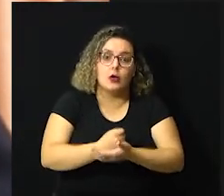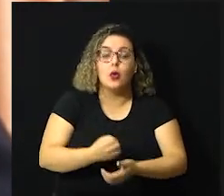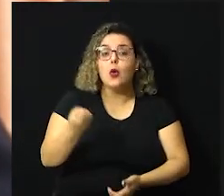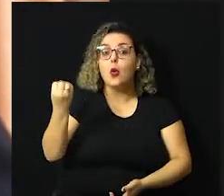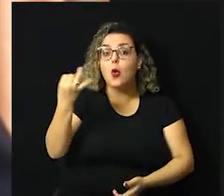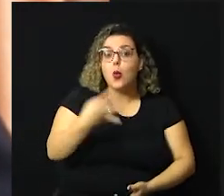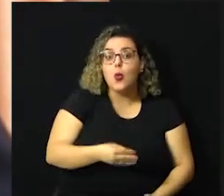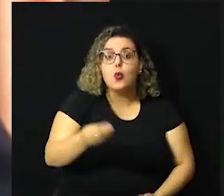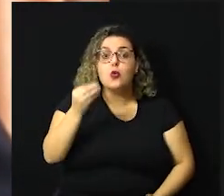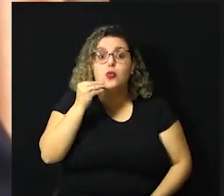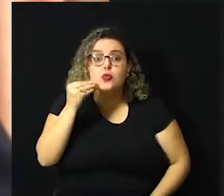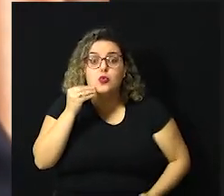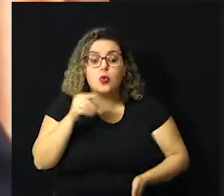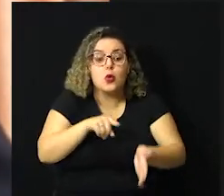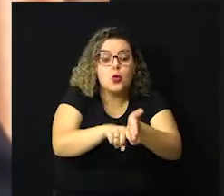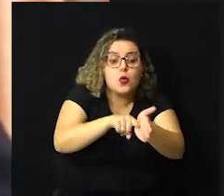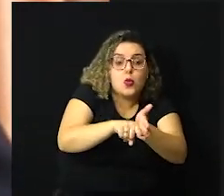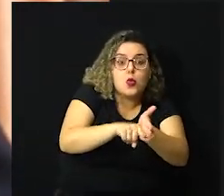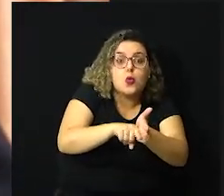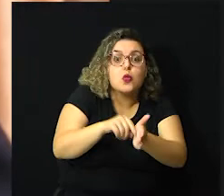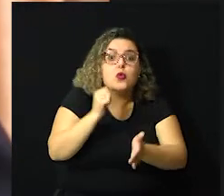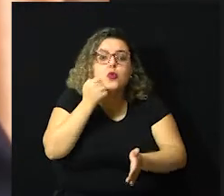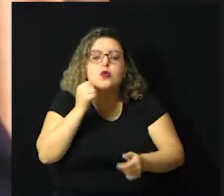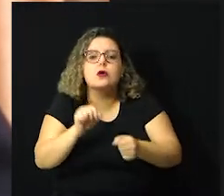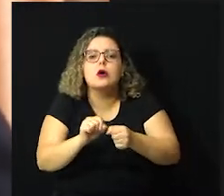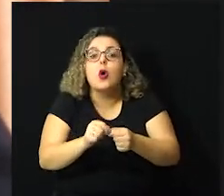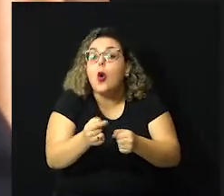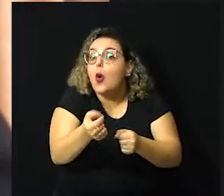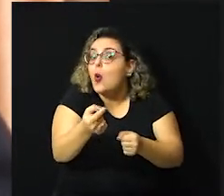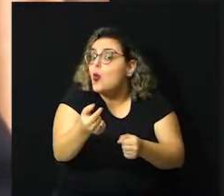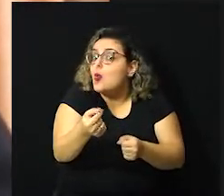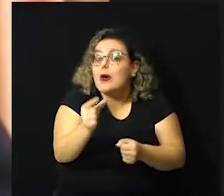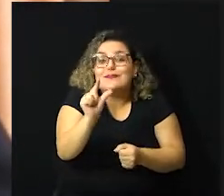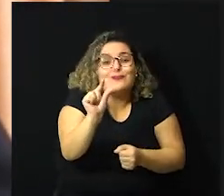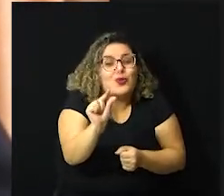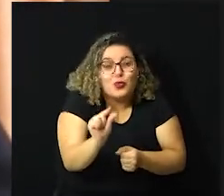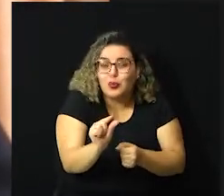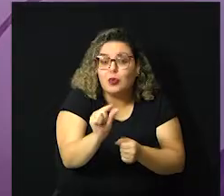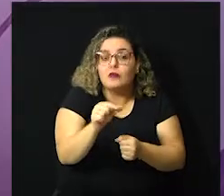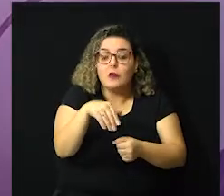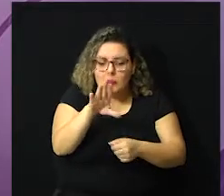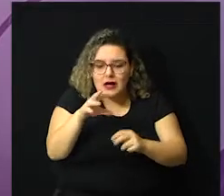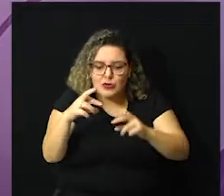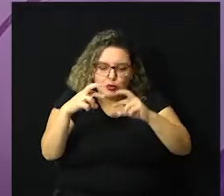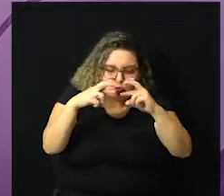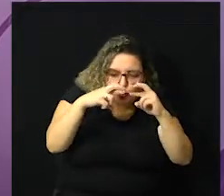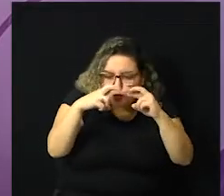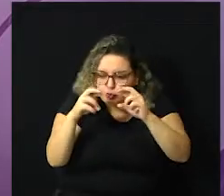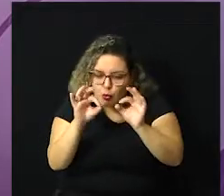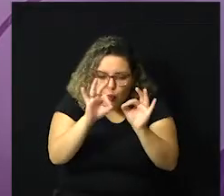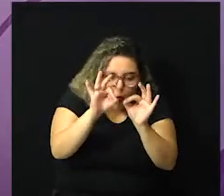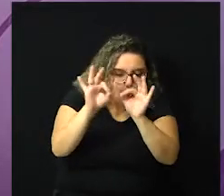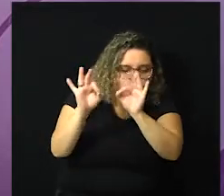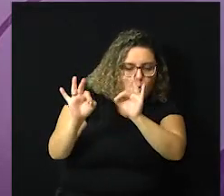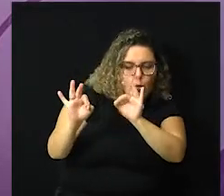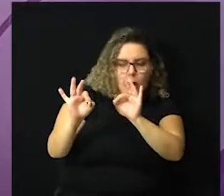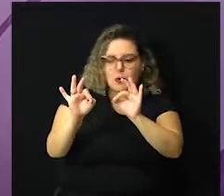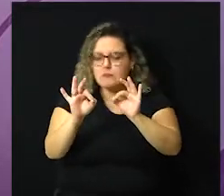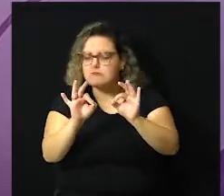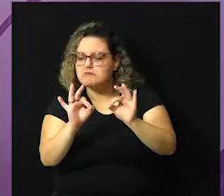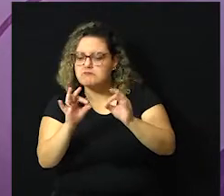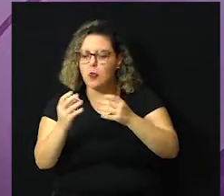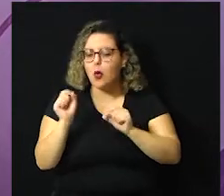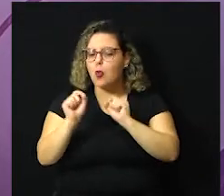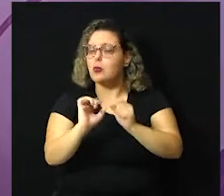que os cientistas conseguiram fazer naquela época? Quase nenhum. Foi muito mais observacional, foi muito mais de relação entre